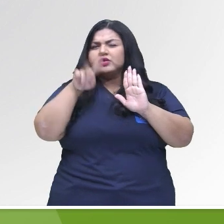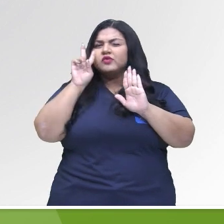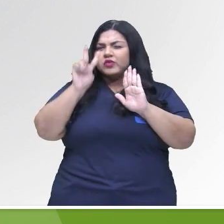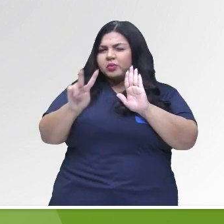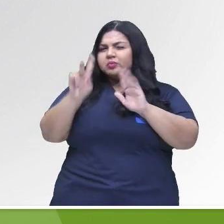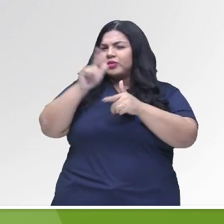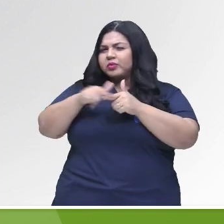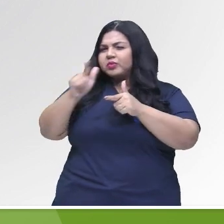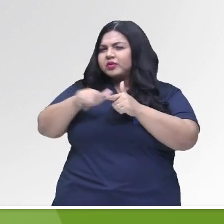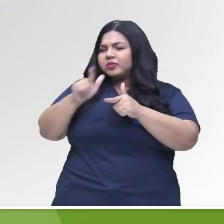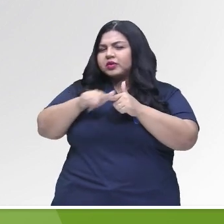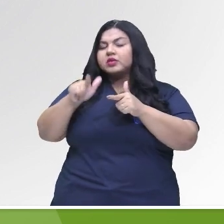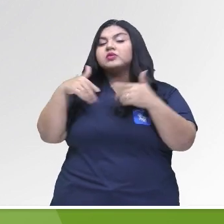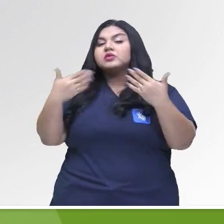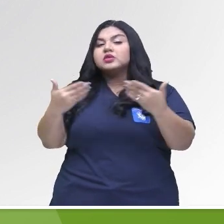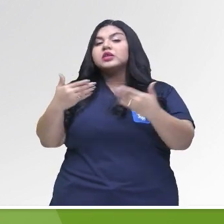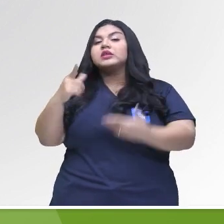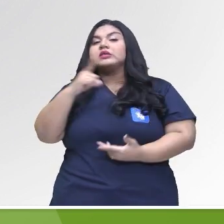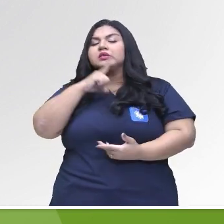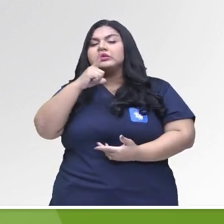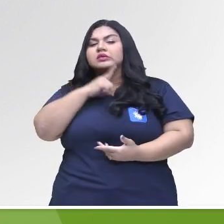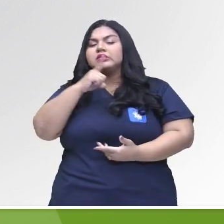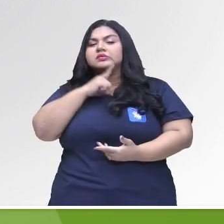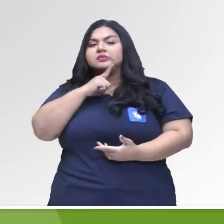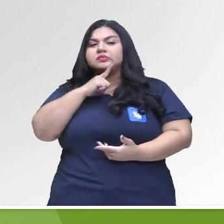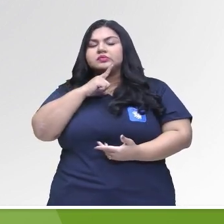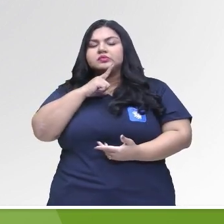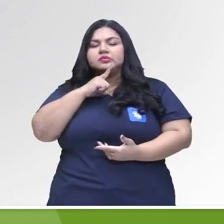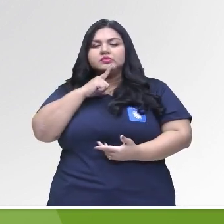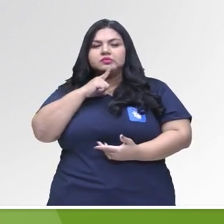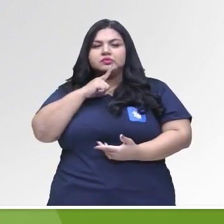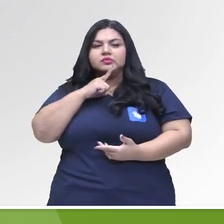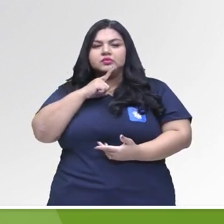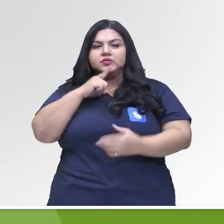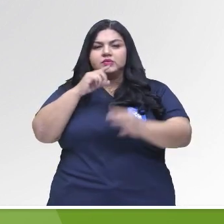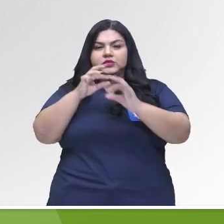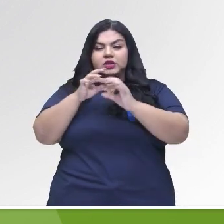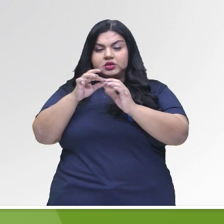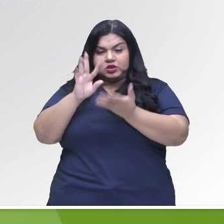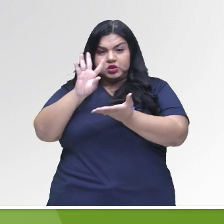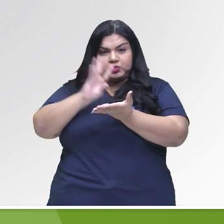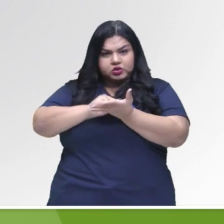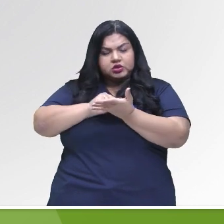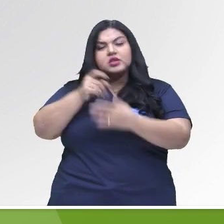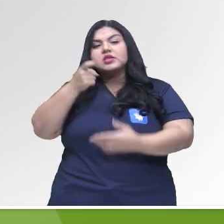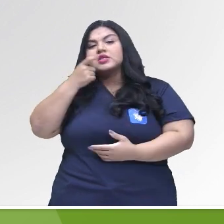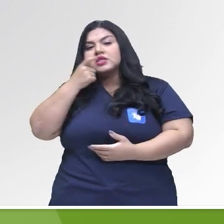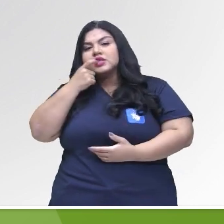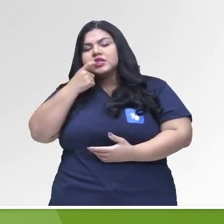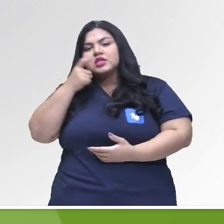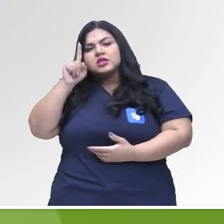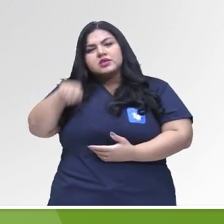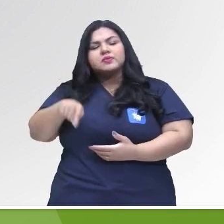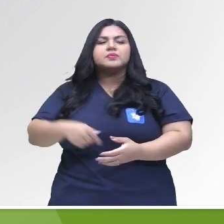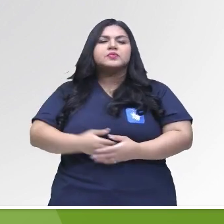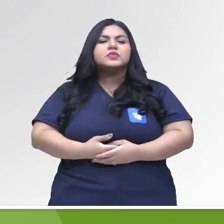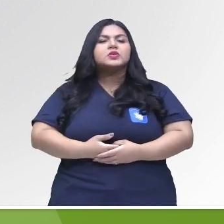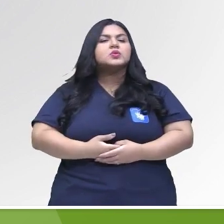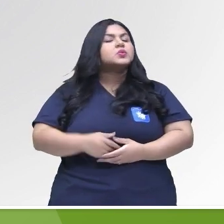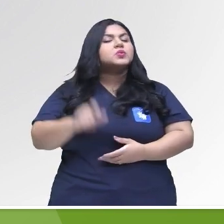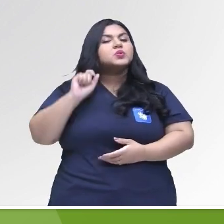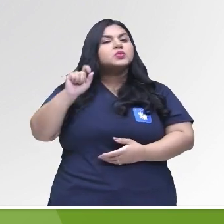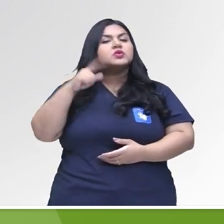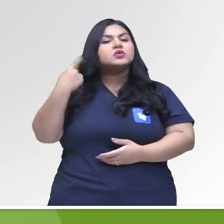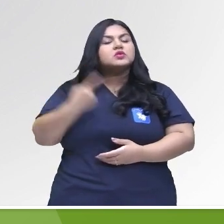problema. O problema é a presença desse polímero, desse plástico, que é o canudinho. O que a gente vai fazer